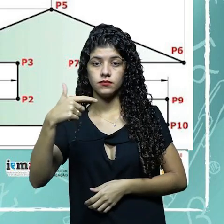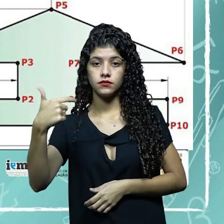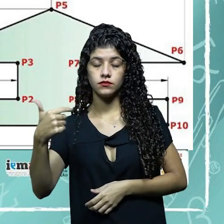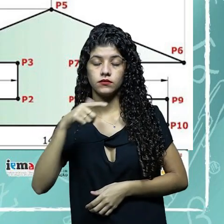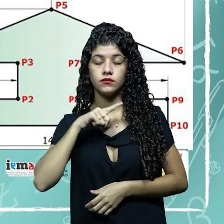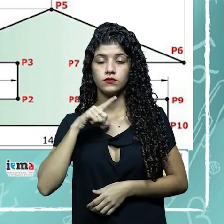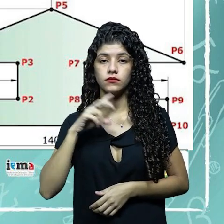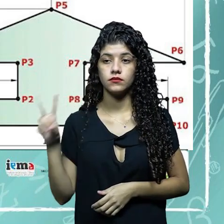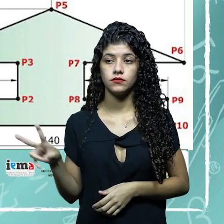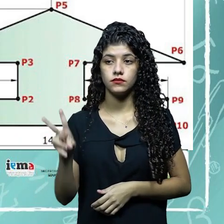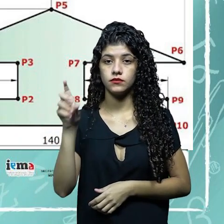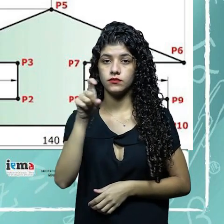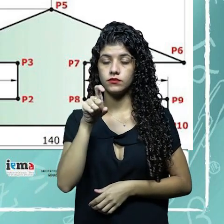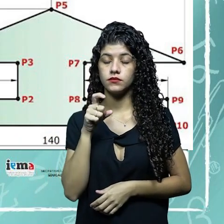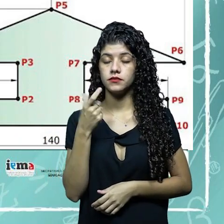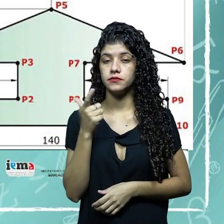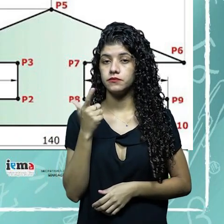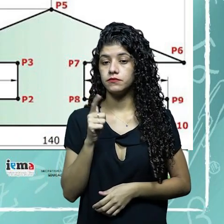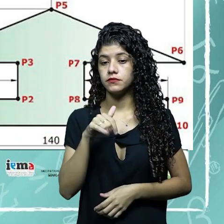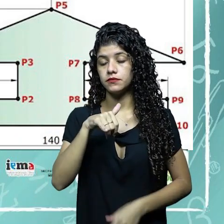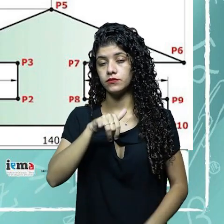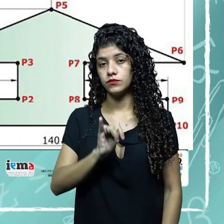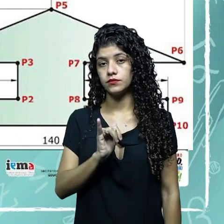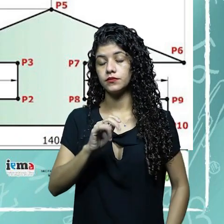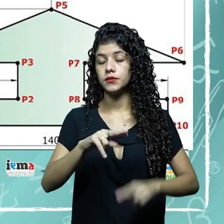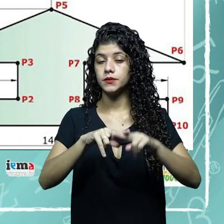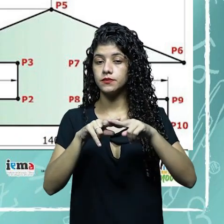tenho valor no Y. Então, por isso que ficou ali,